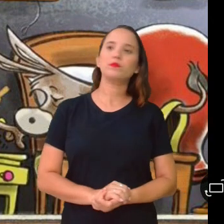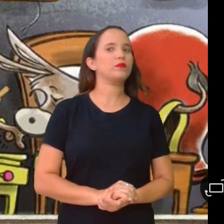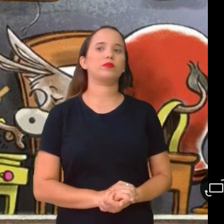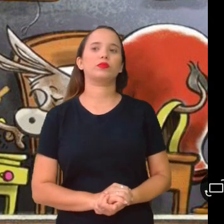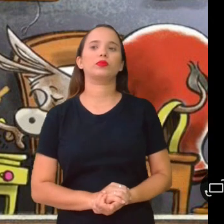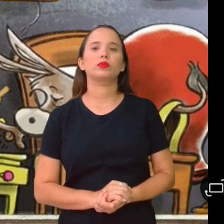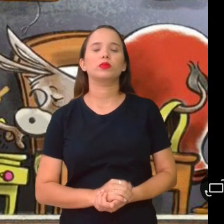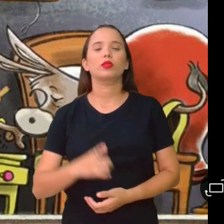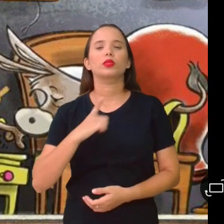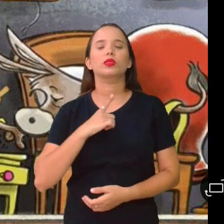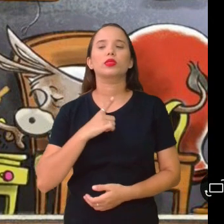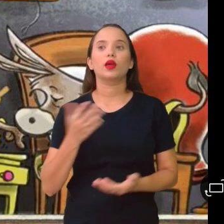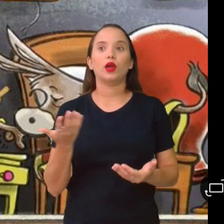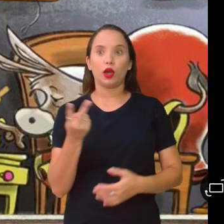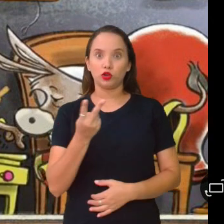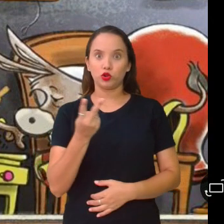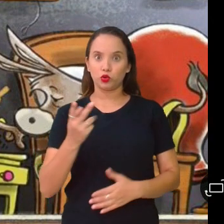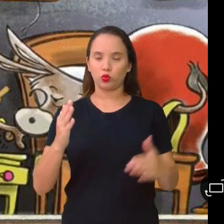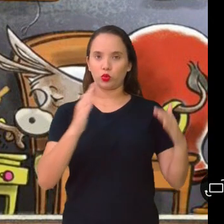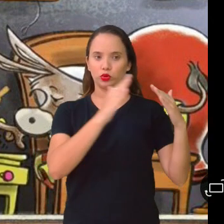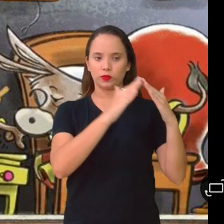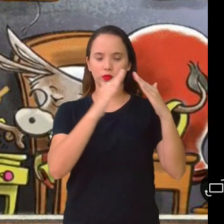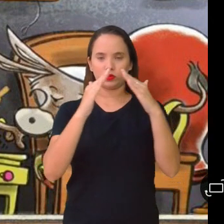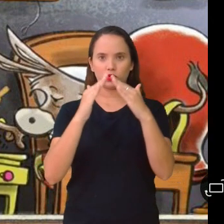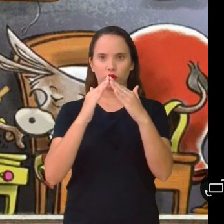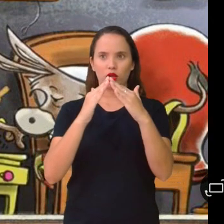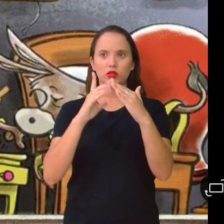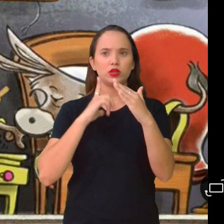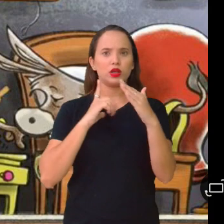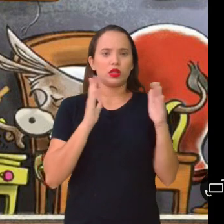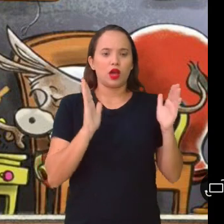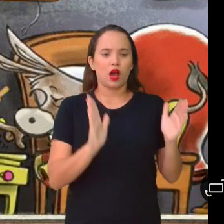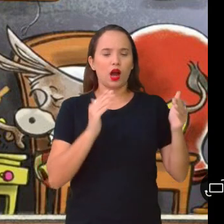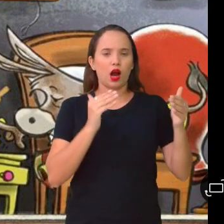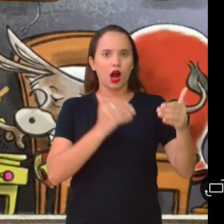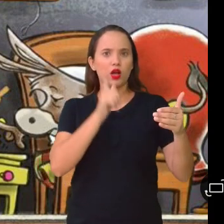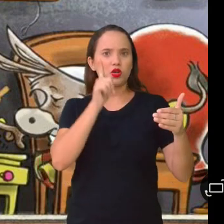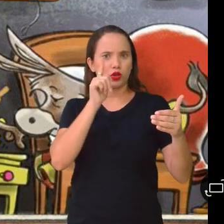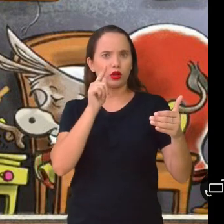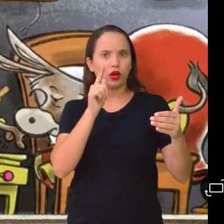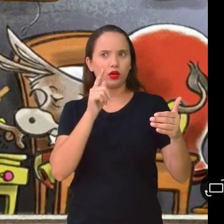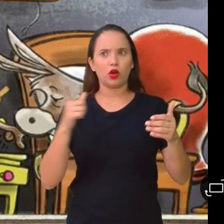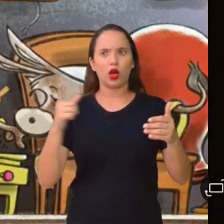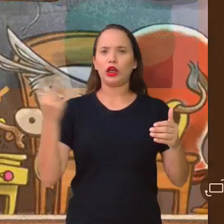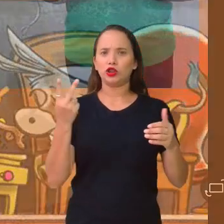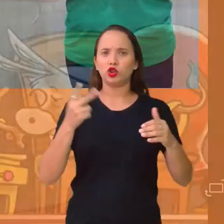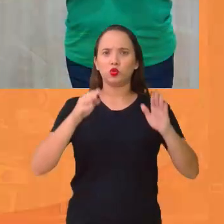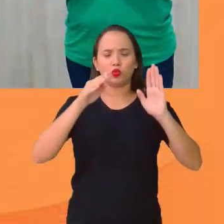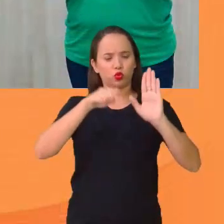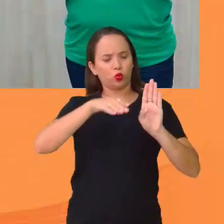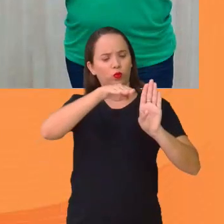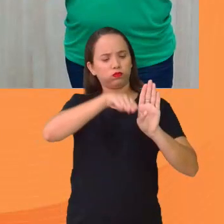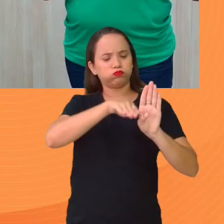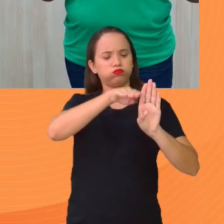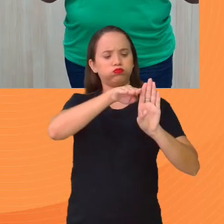aí as caixas d'água. Está no mesmo nível de água e os dois moradores estão